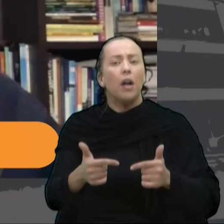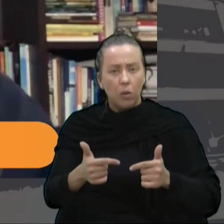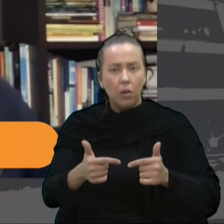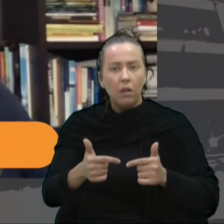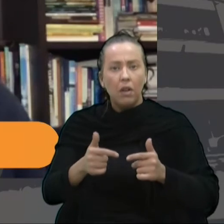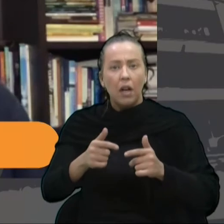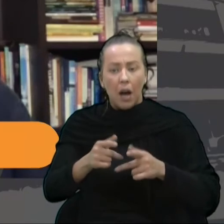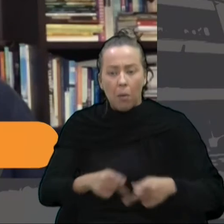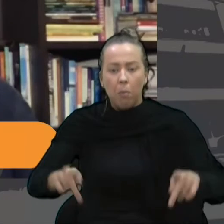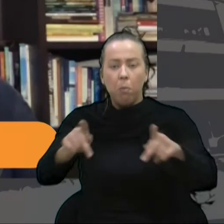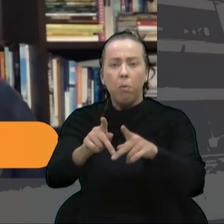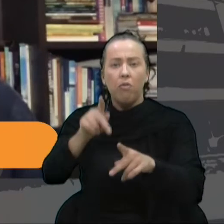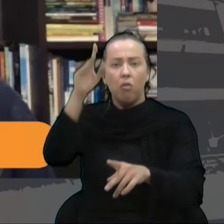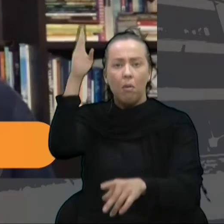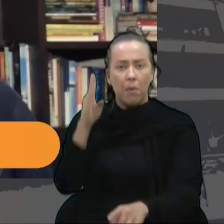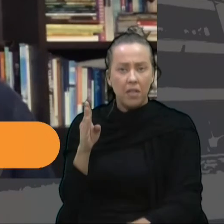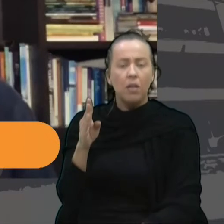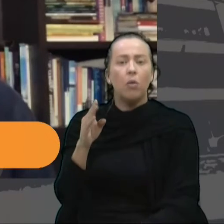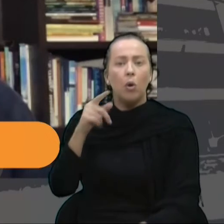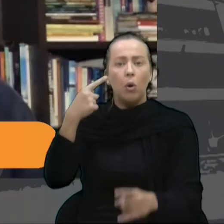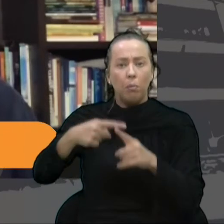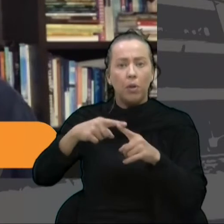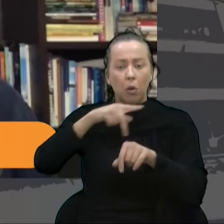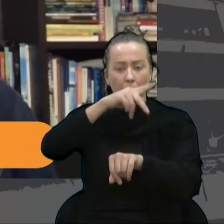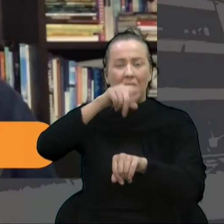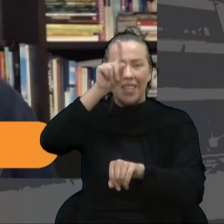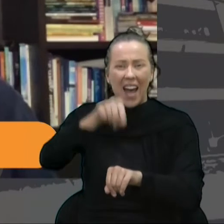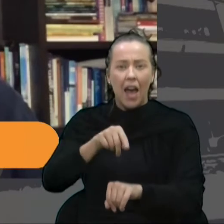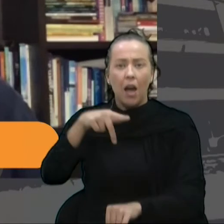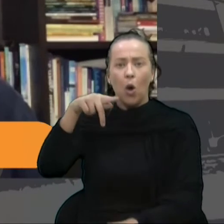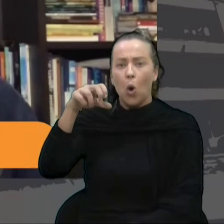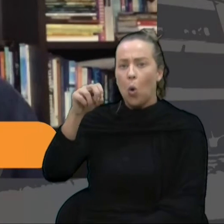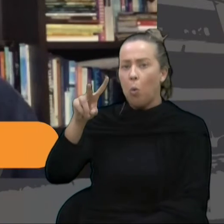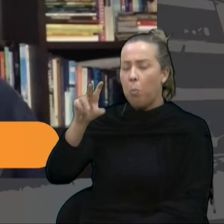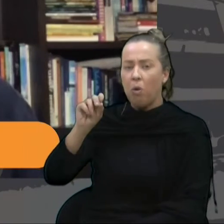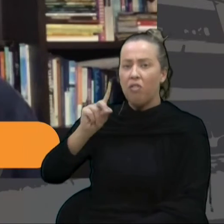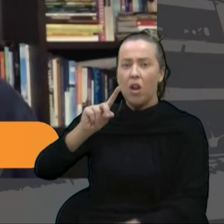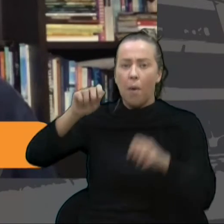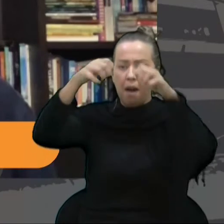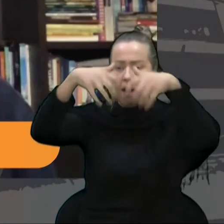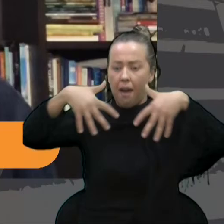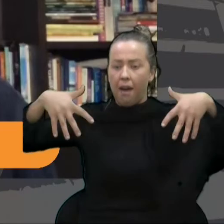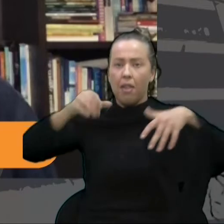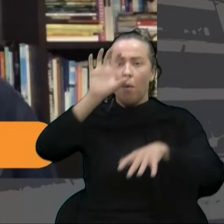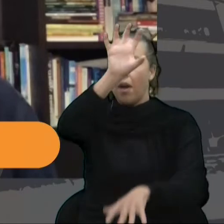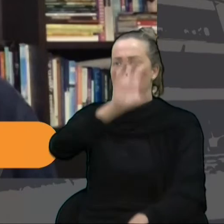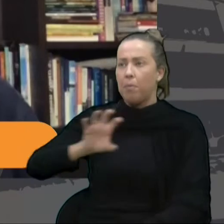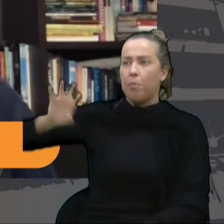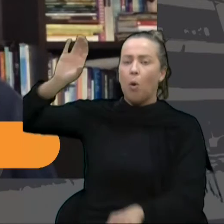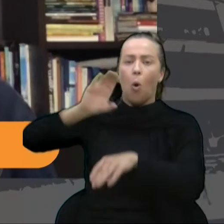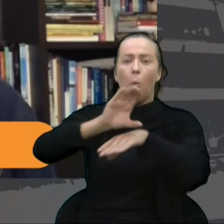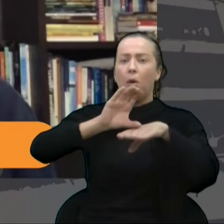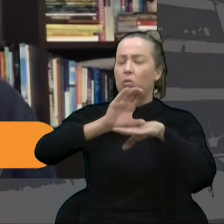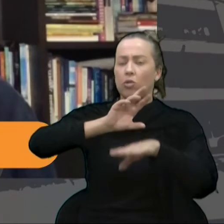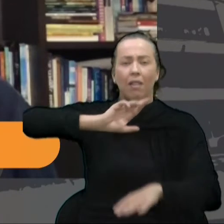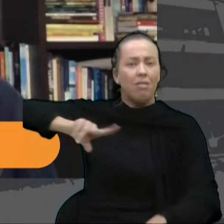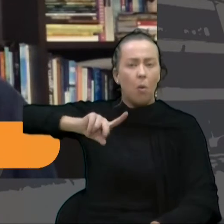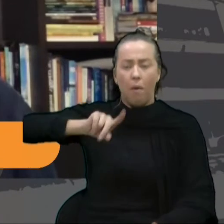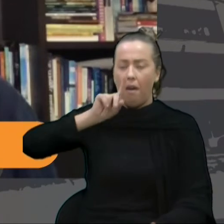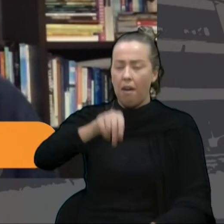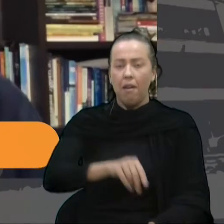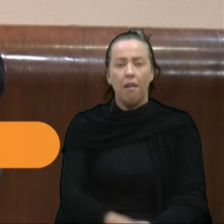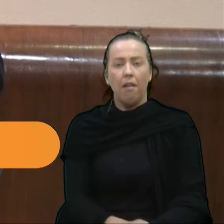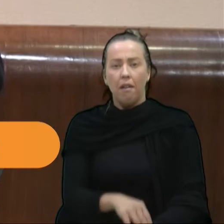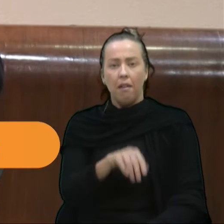meus conterrâneos brasileiros, porque o país é o povo. O país não é um mapa, não é uma Constituição, é o povo. Né? Quer dizer que o